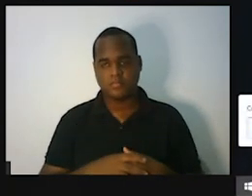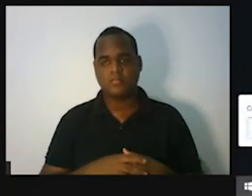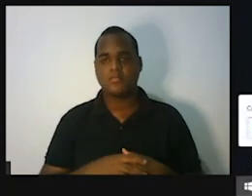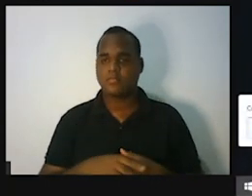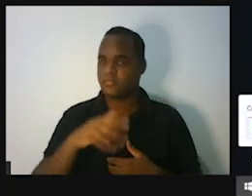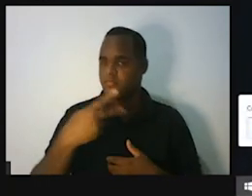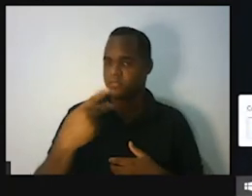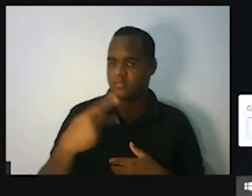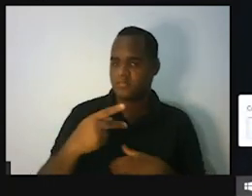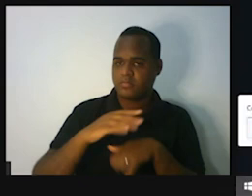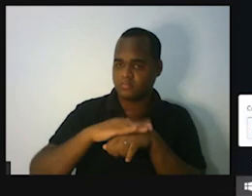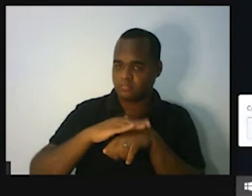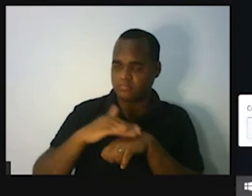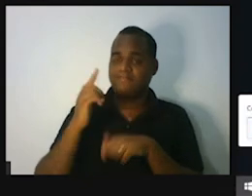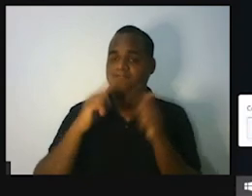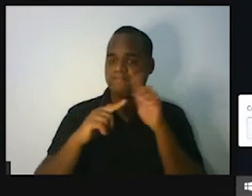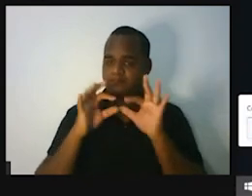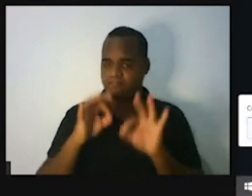Olha só.